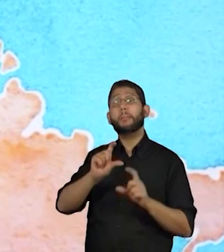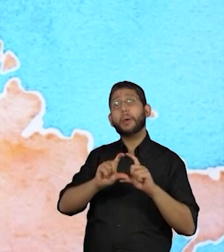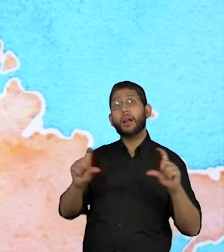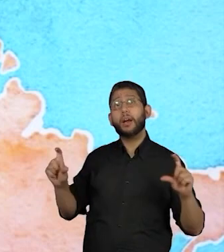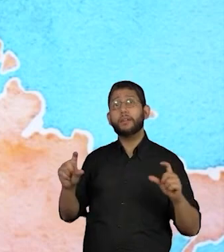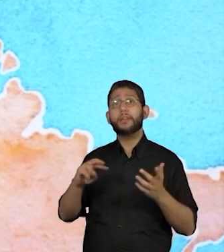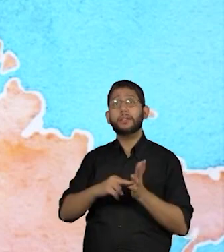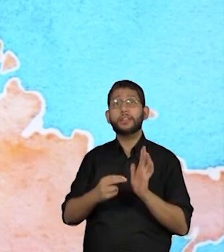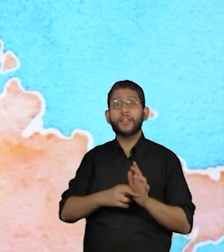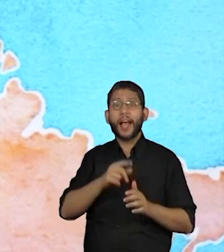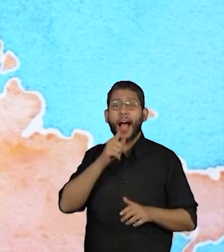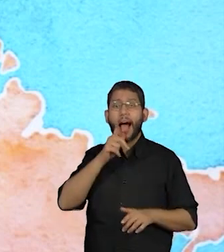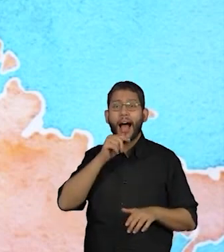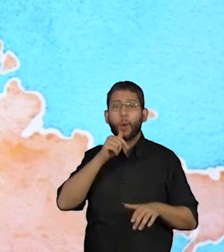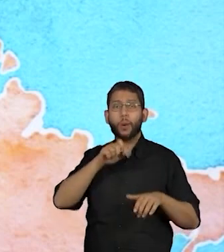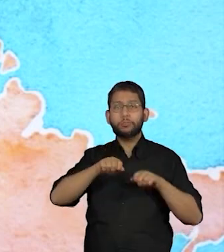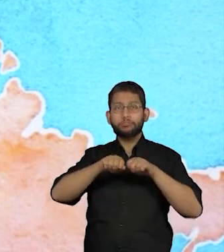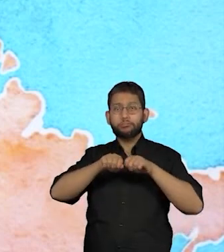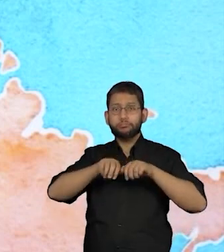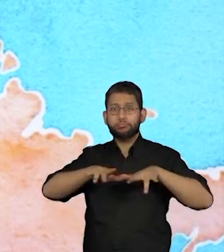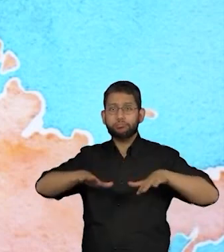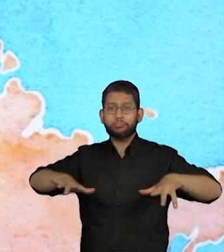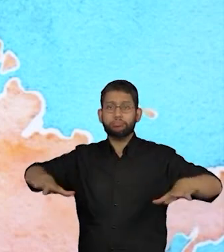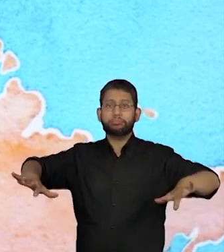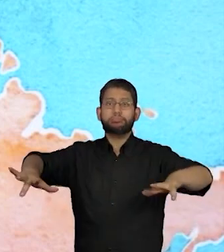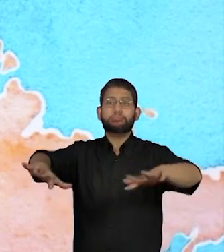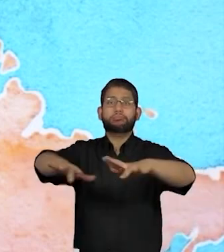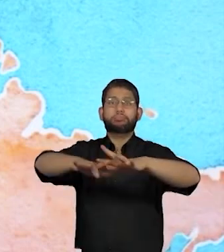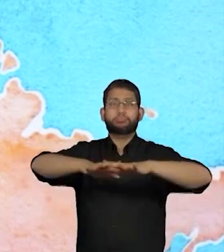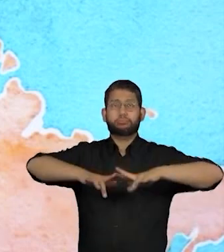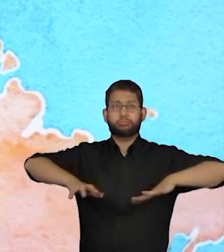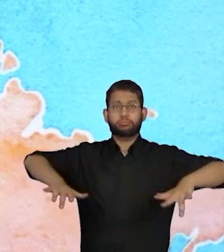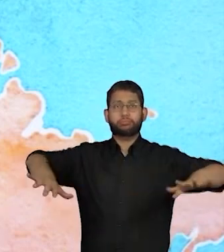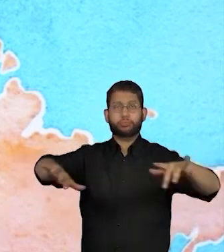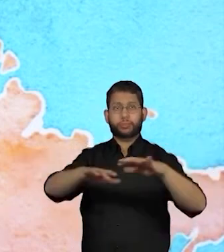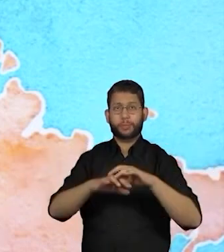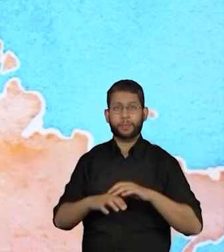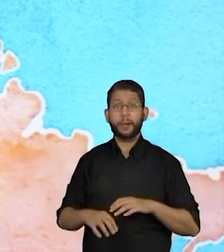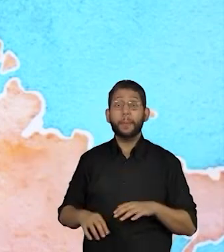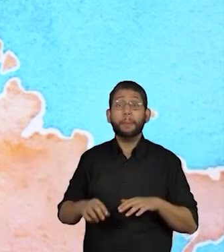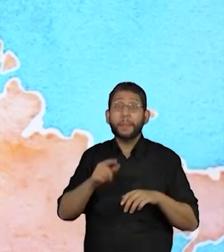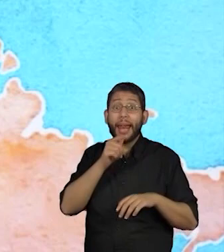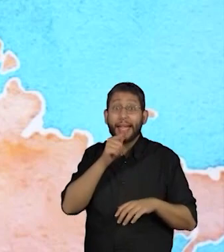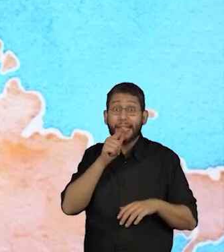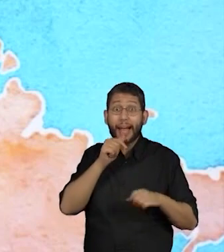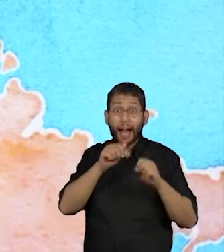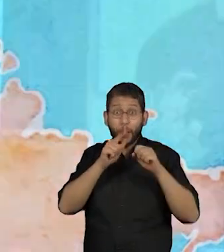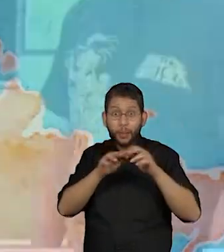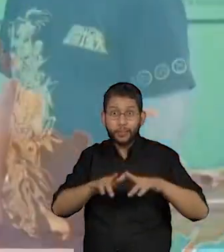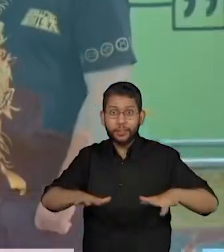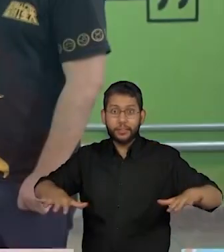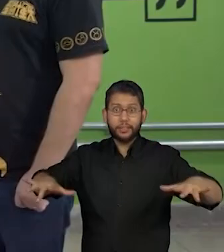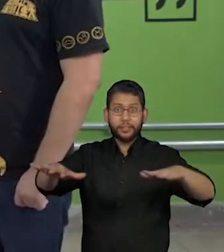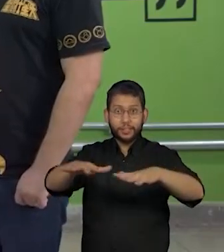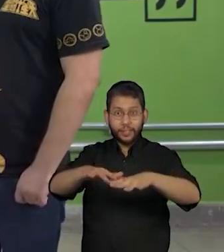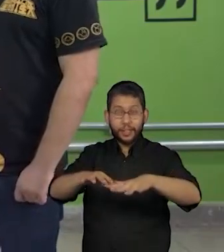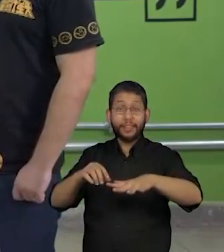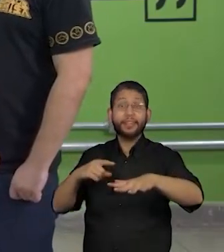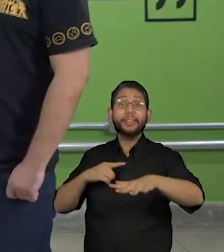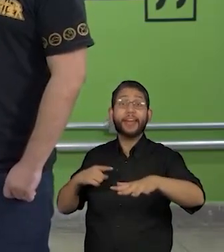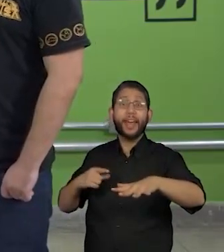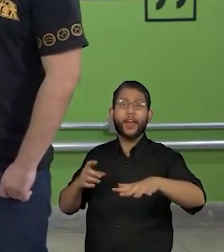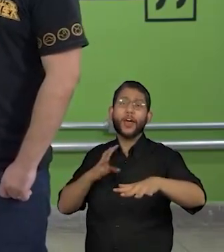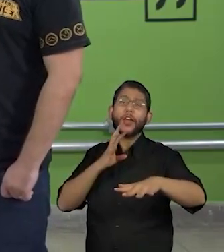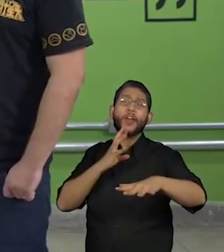de água. Então, eu vou ter as peças do tabuleiro, vão ser as pulgas d'água. É um jogo muito rápido, né? A